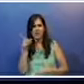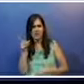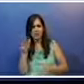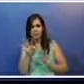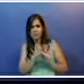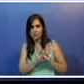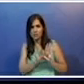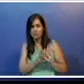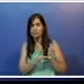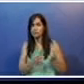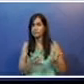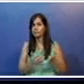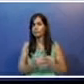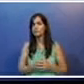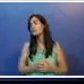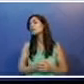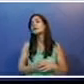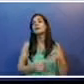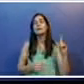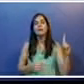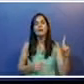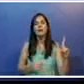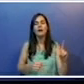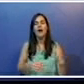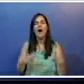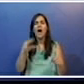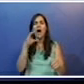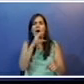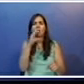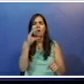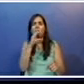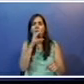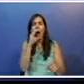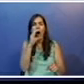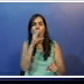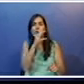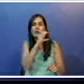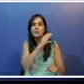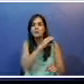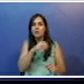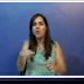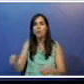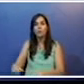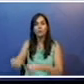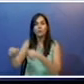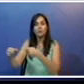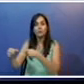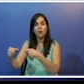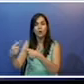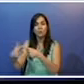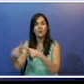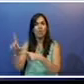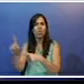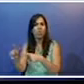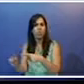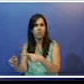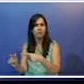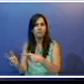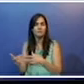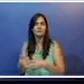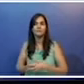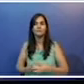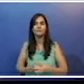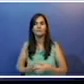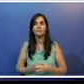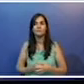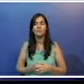texto? Aquecer líquidos utilizando os botijões de 13 quilos, pois consomem menos? E